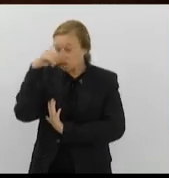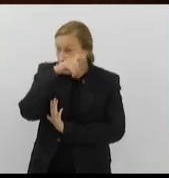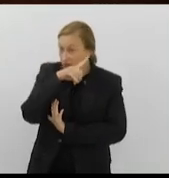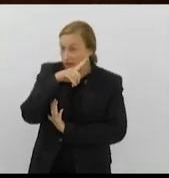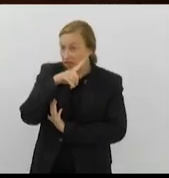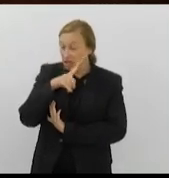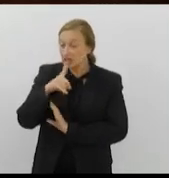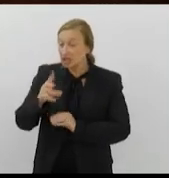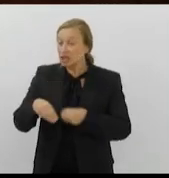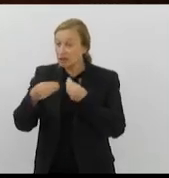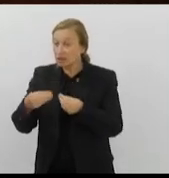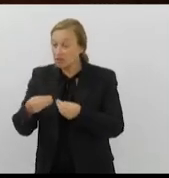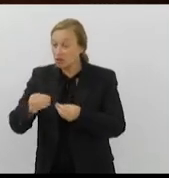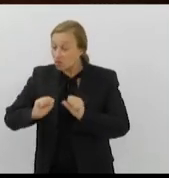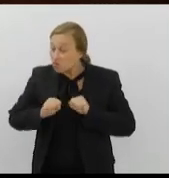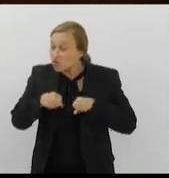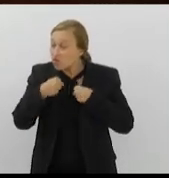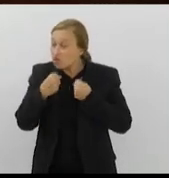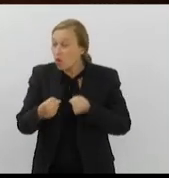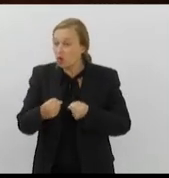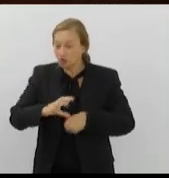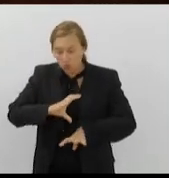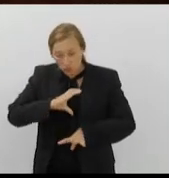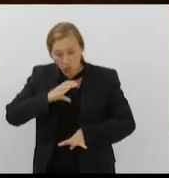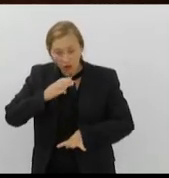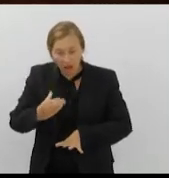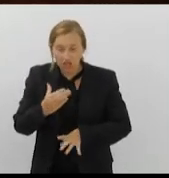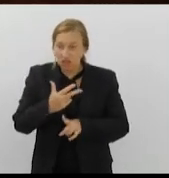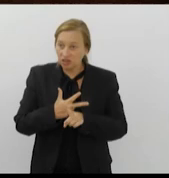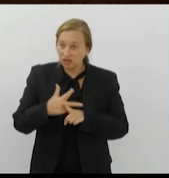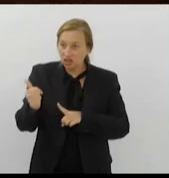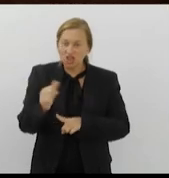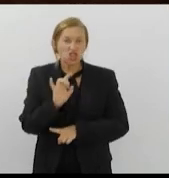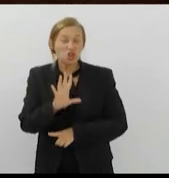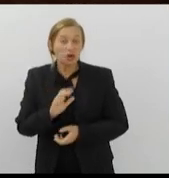determinação, com garra, com espírito de vitória.